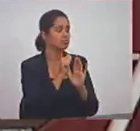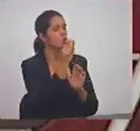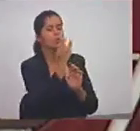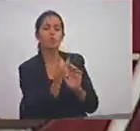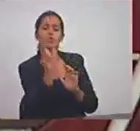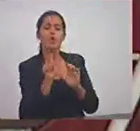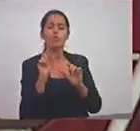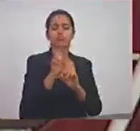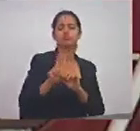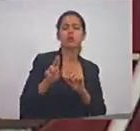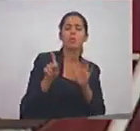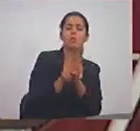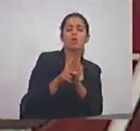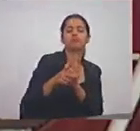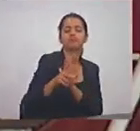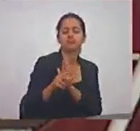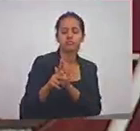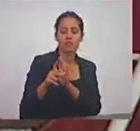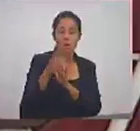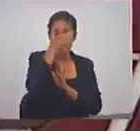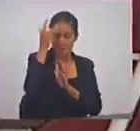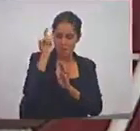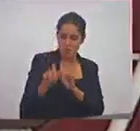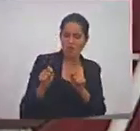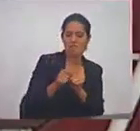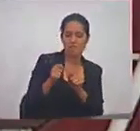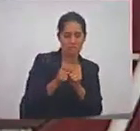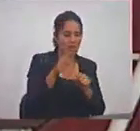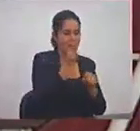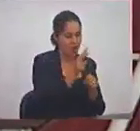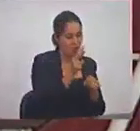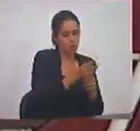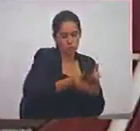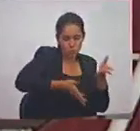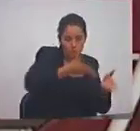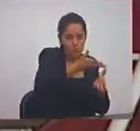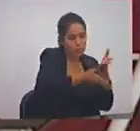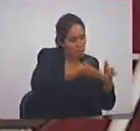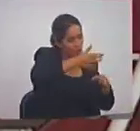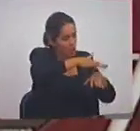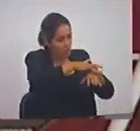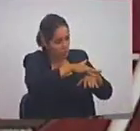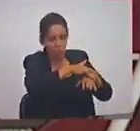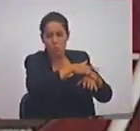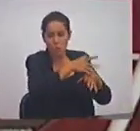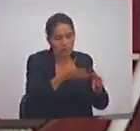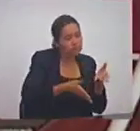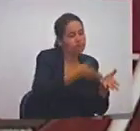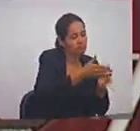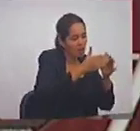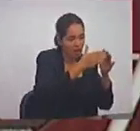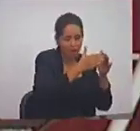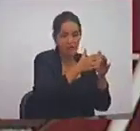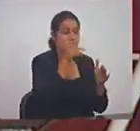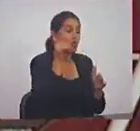pelos relevantes serviços prestados ao município enquanto responsável pelos cuidados aos pacientes que utilizam a Casa de Apoio